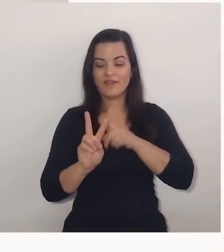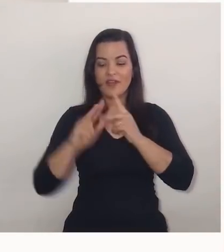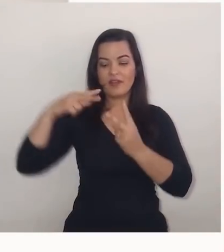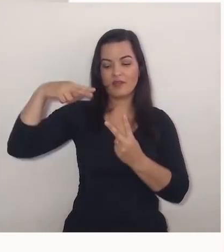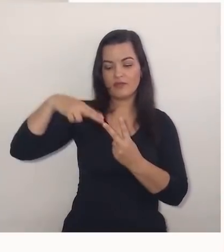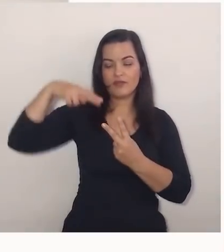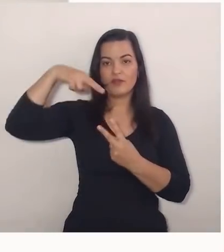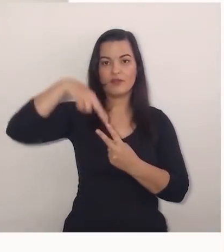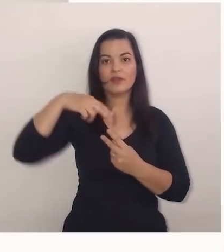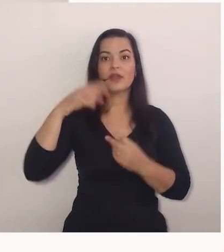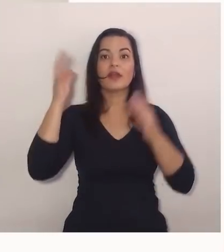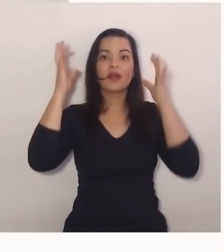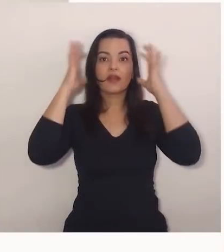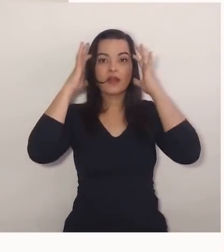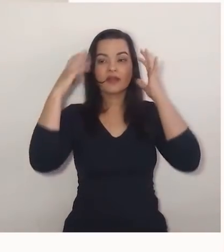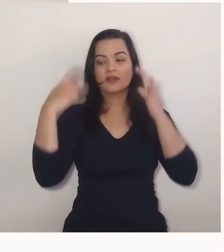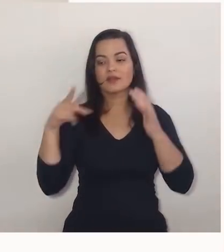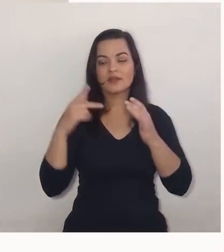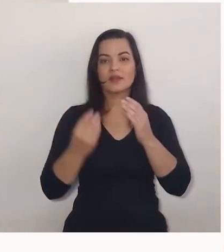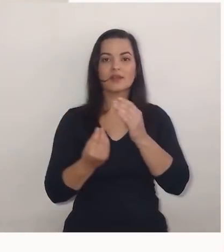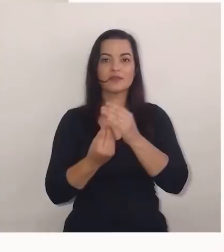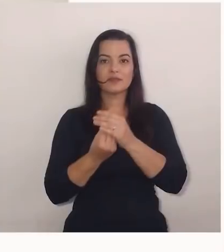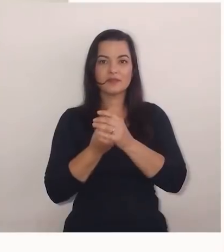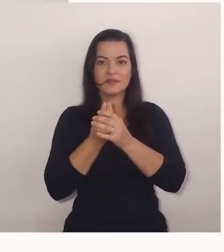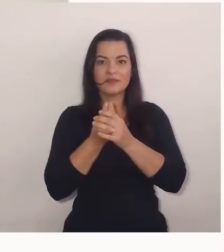passar a cabeça da boneca.